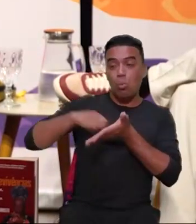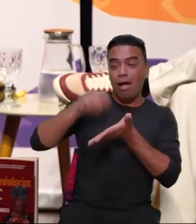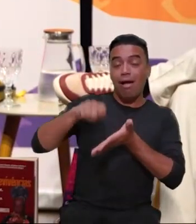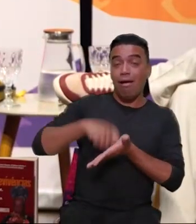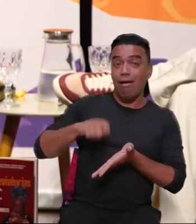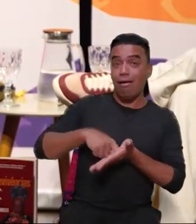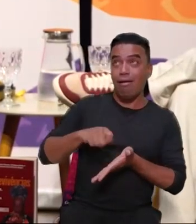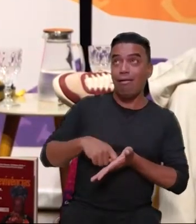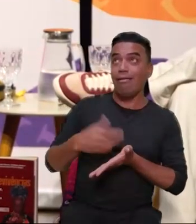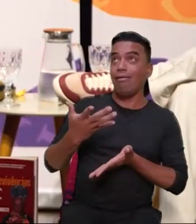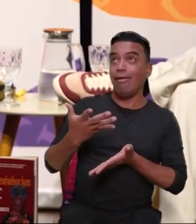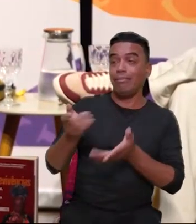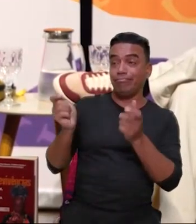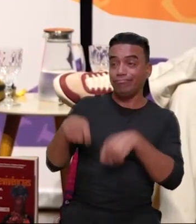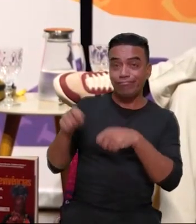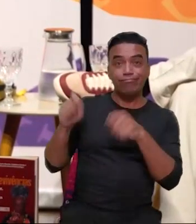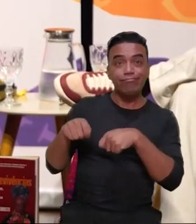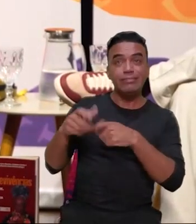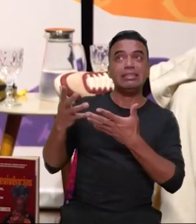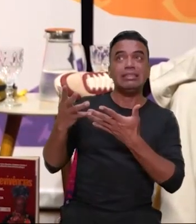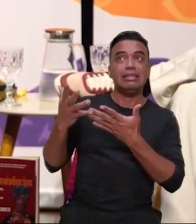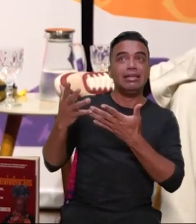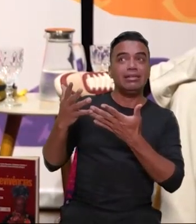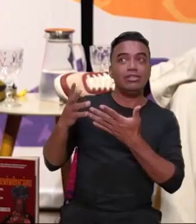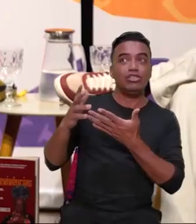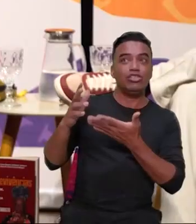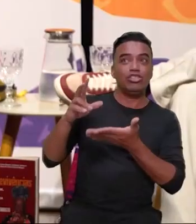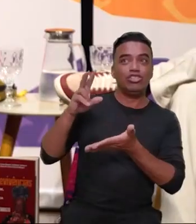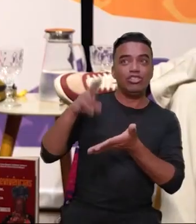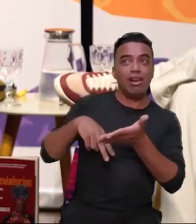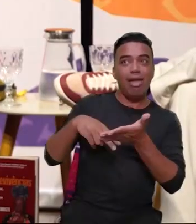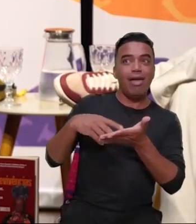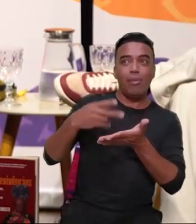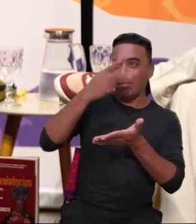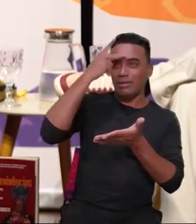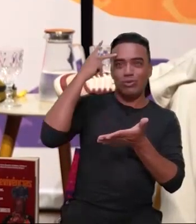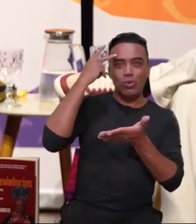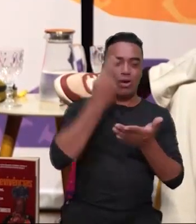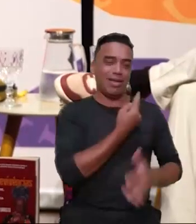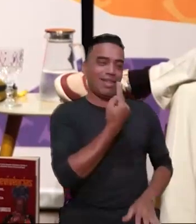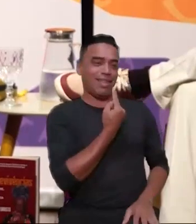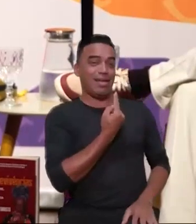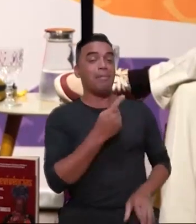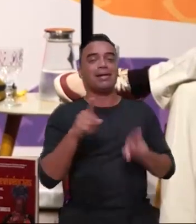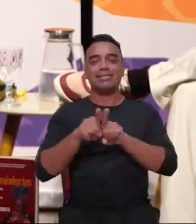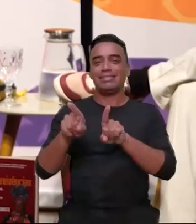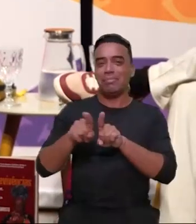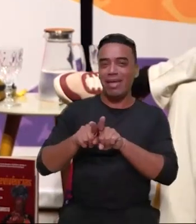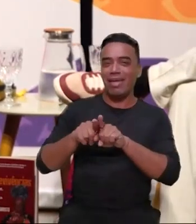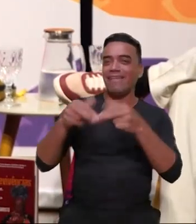escrita em que há a possibilidade de você ler um sujeito individualizado e também